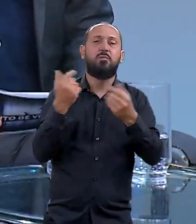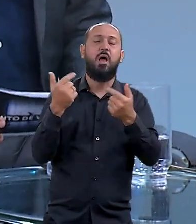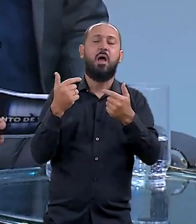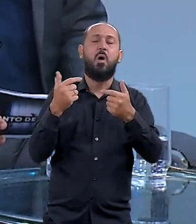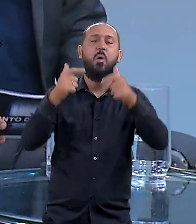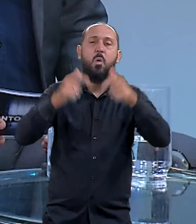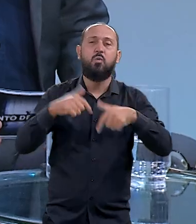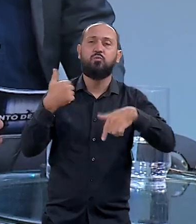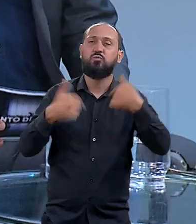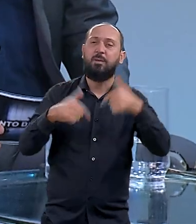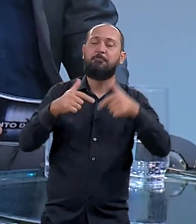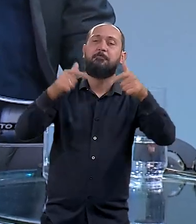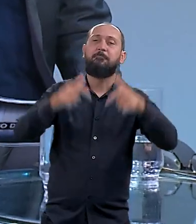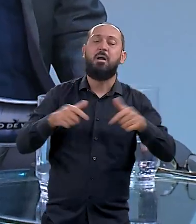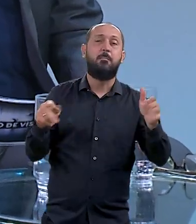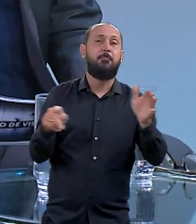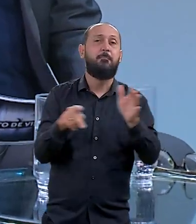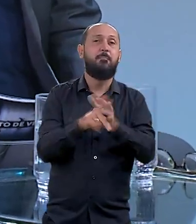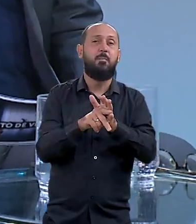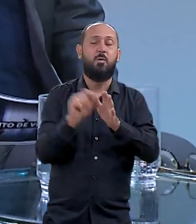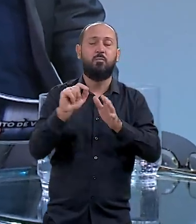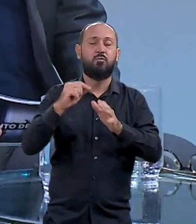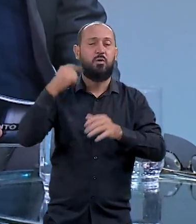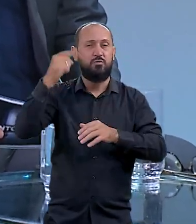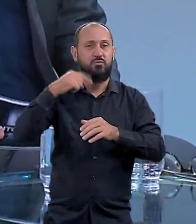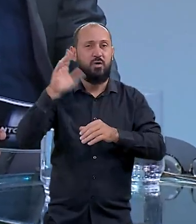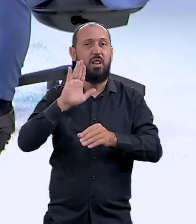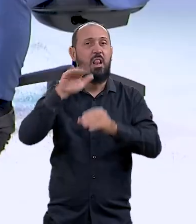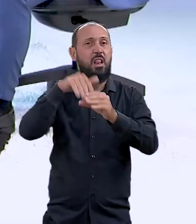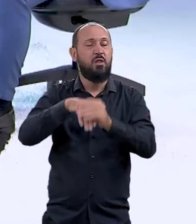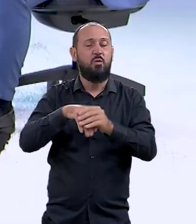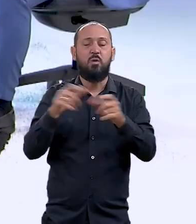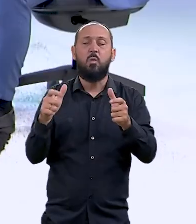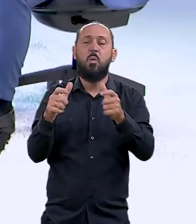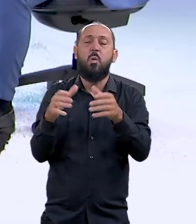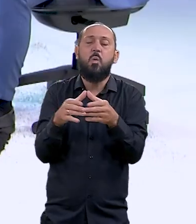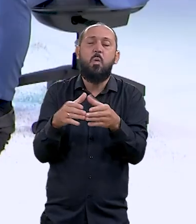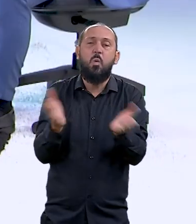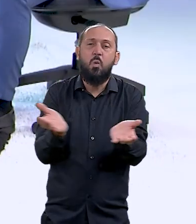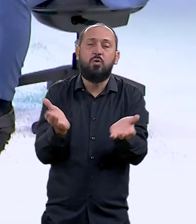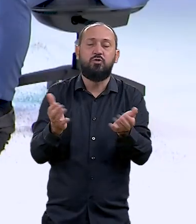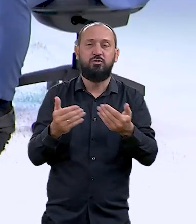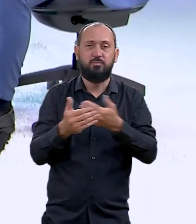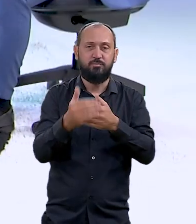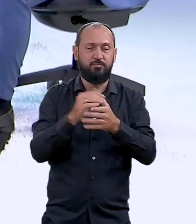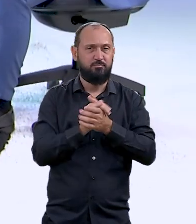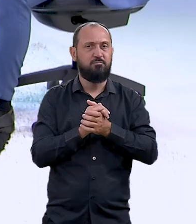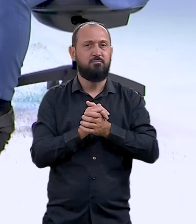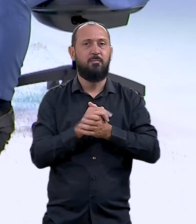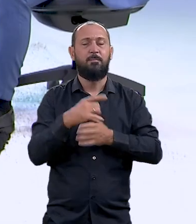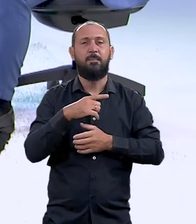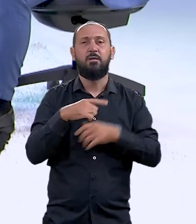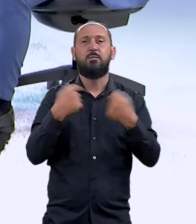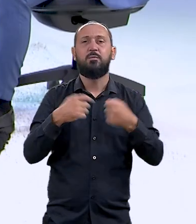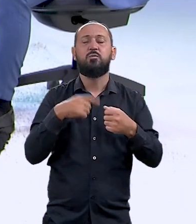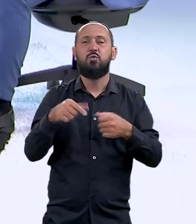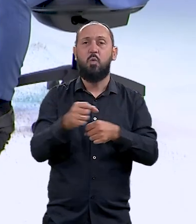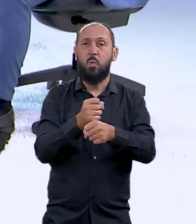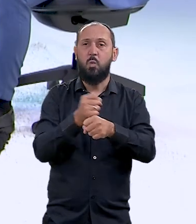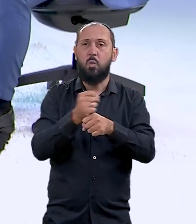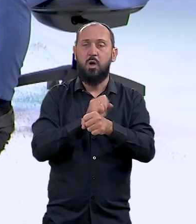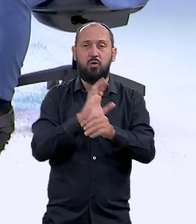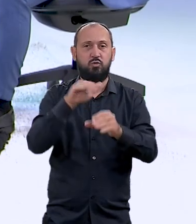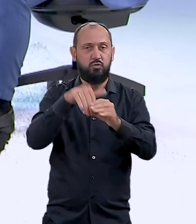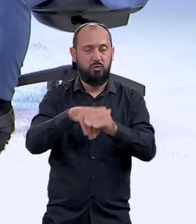advocacia mesmo. Como é que está o mercado de trabalho da advocacia eleitoralista? Como o senhor vê esse nicho nos